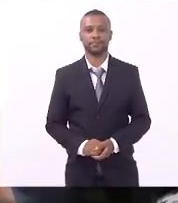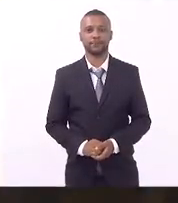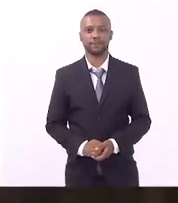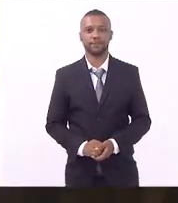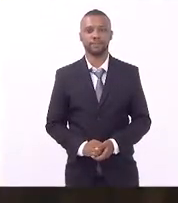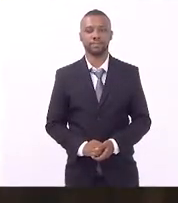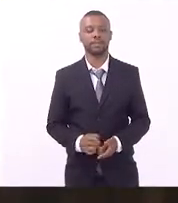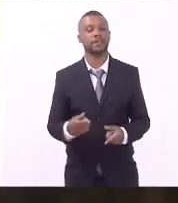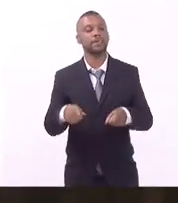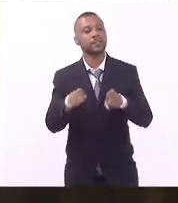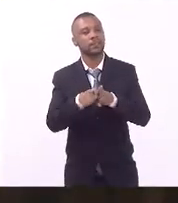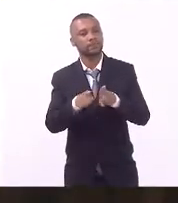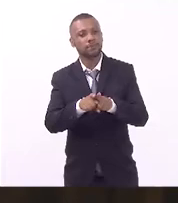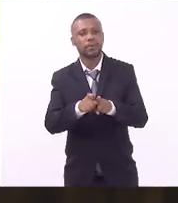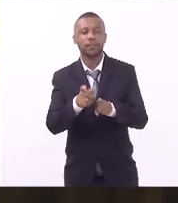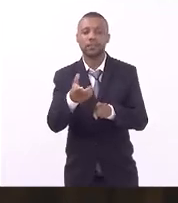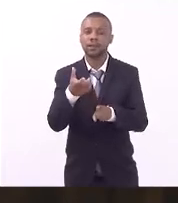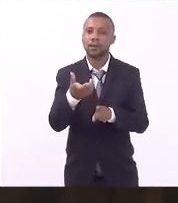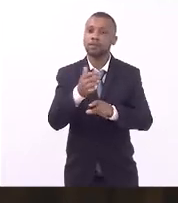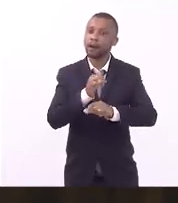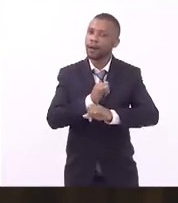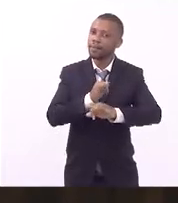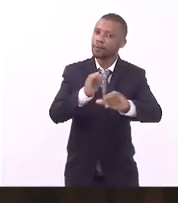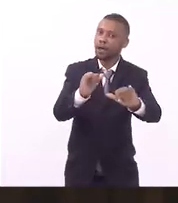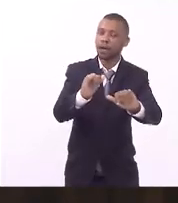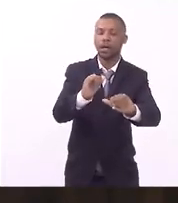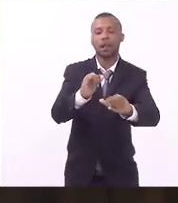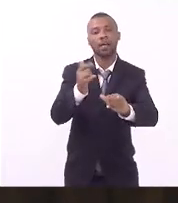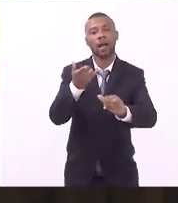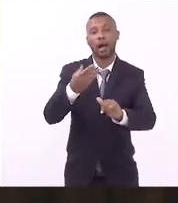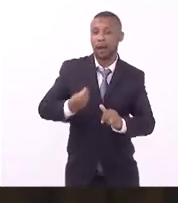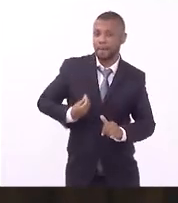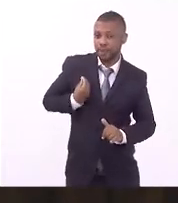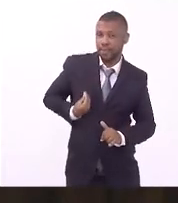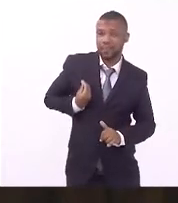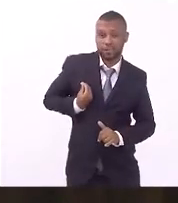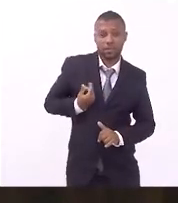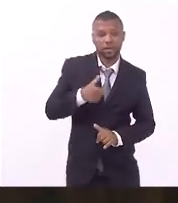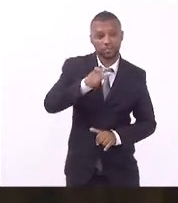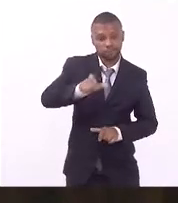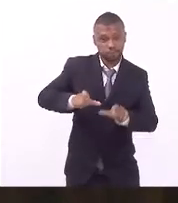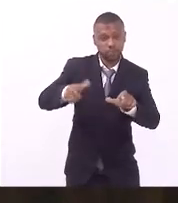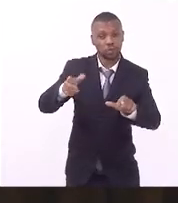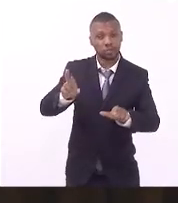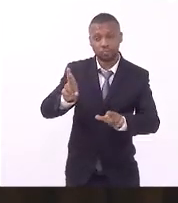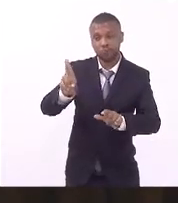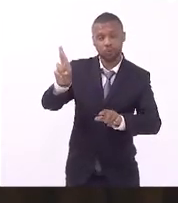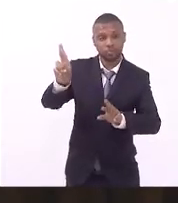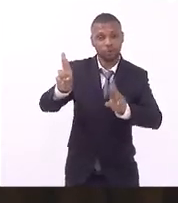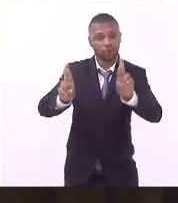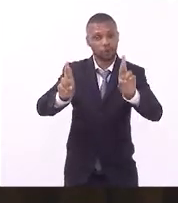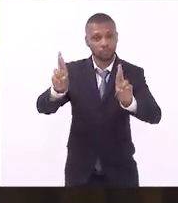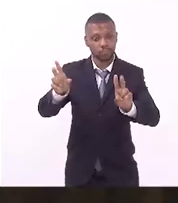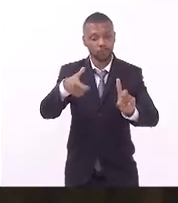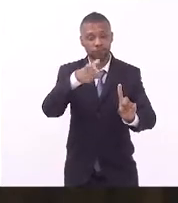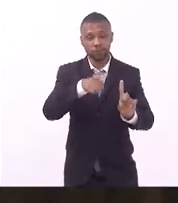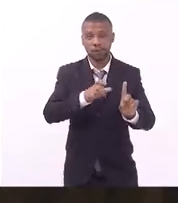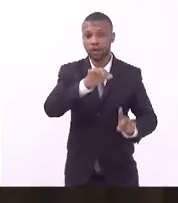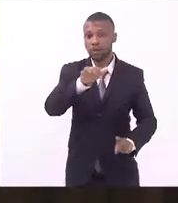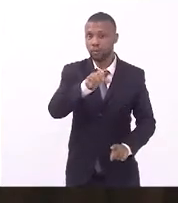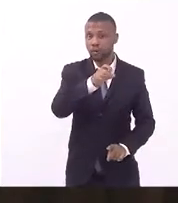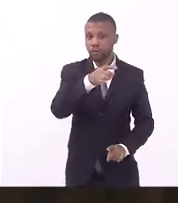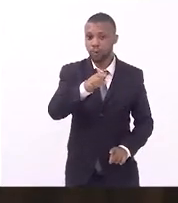Queremos também aqui registrar a presença das autoridades. Temos aqui o nosso querido João Batista